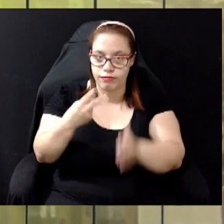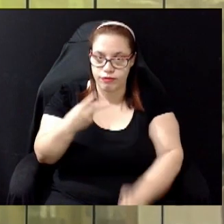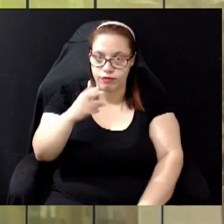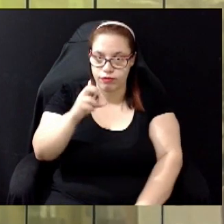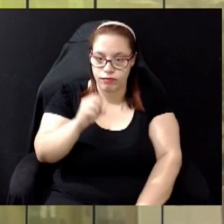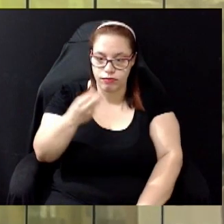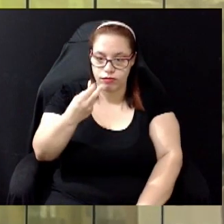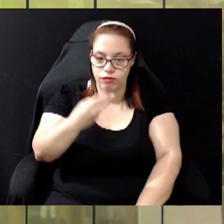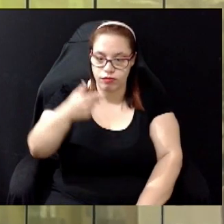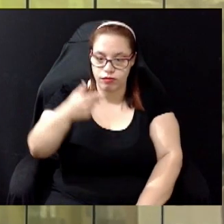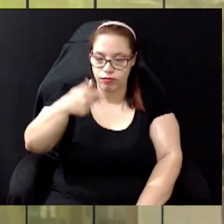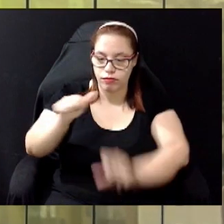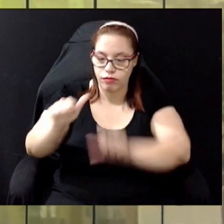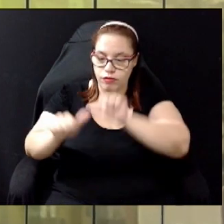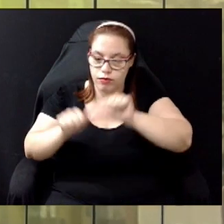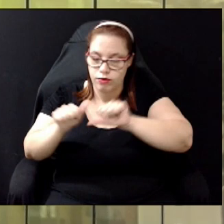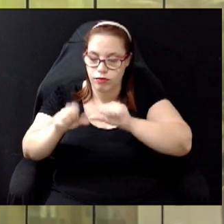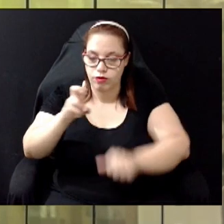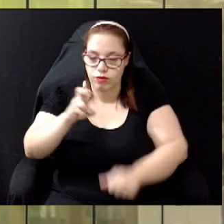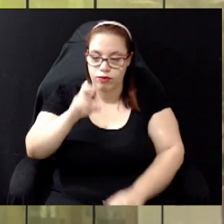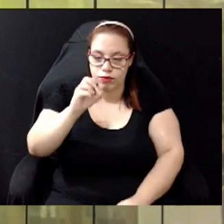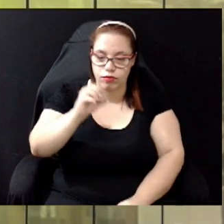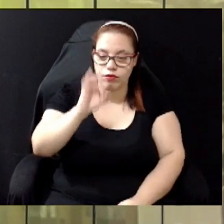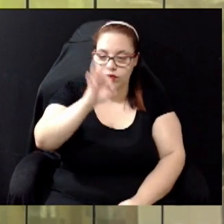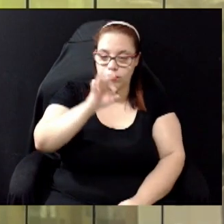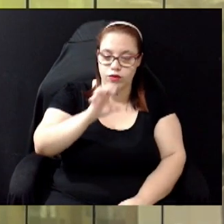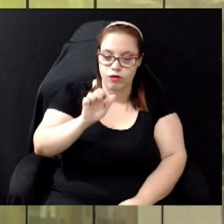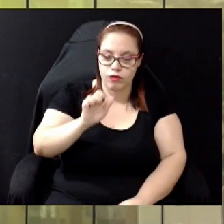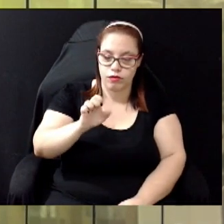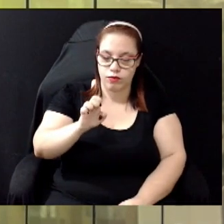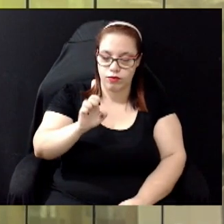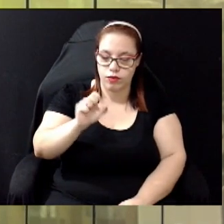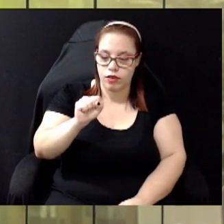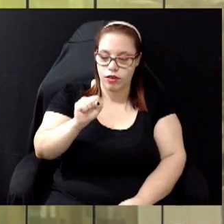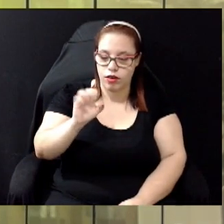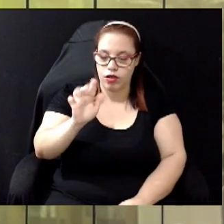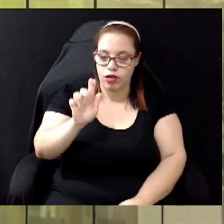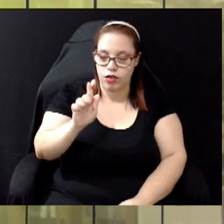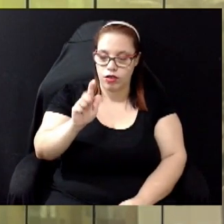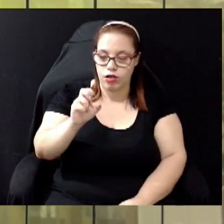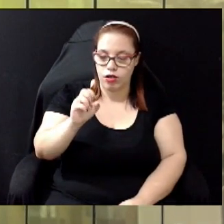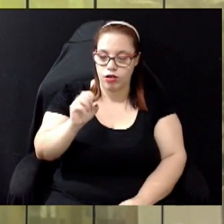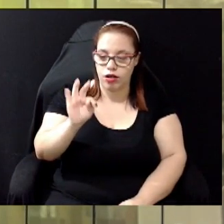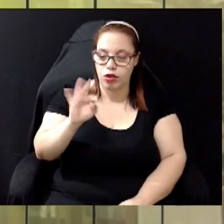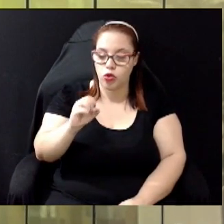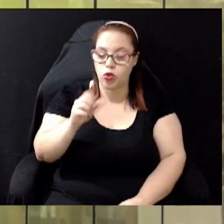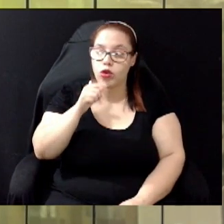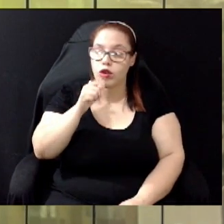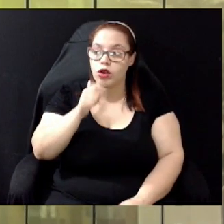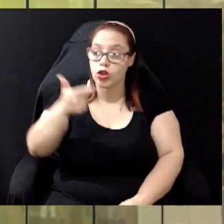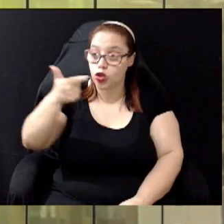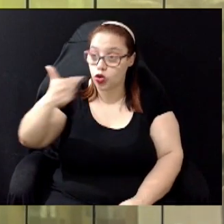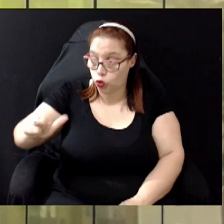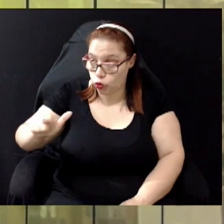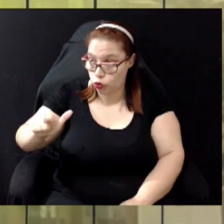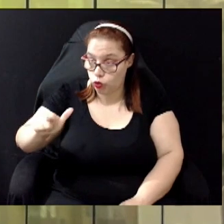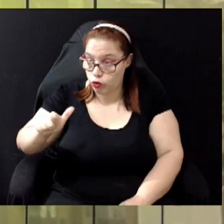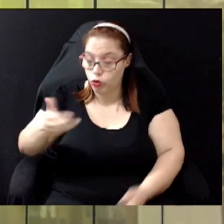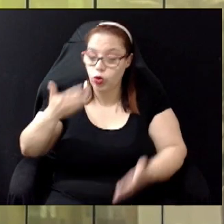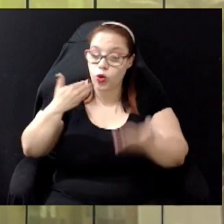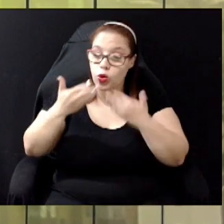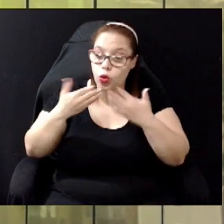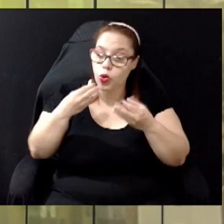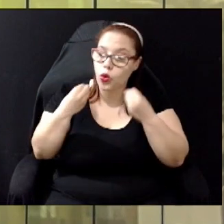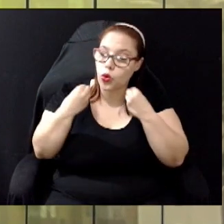metade de 2027 transformar 50% do esgoto coletado em água de reuso. E quem vai contar para a gente como